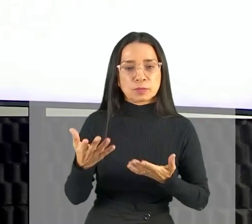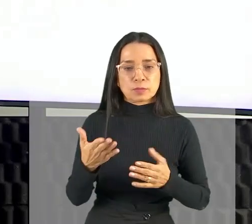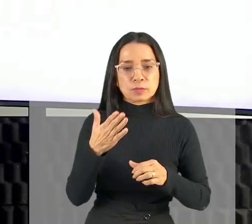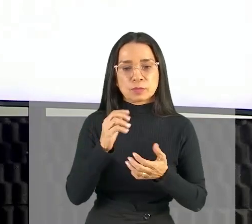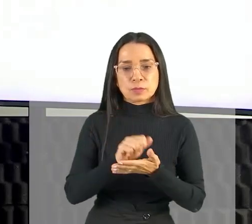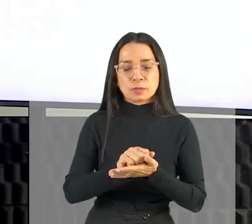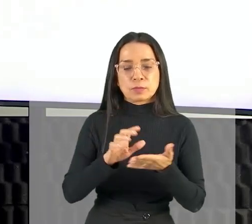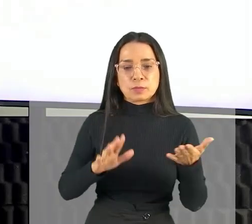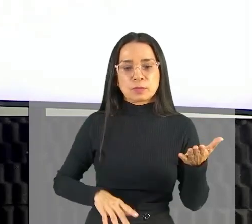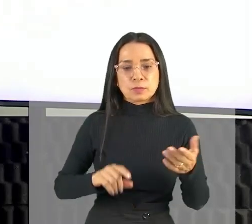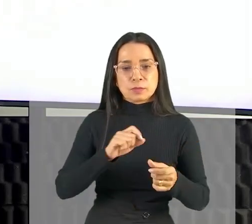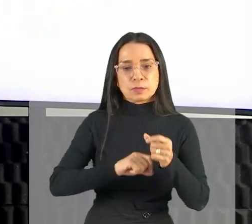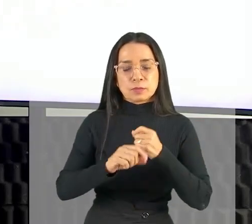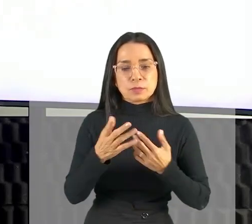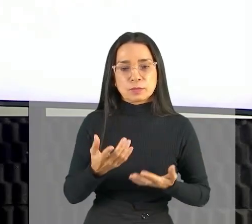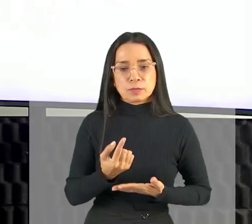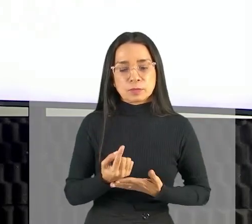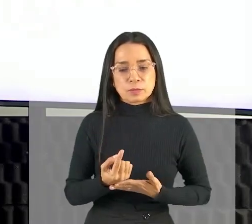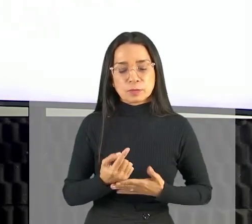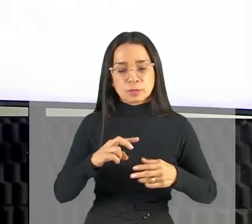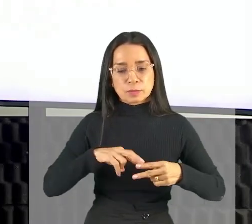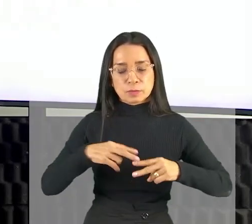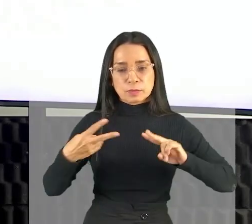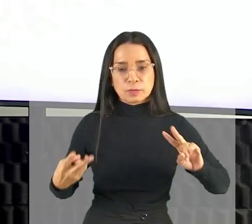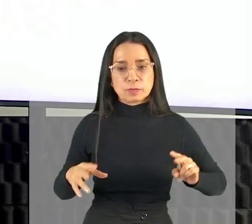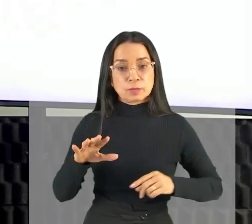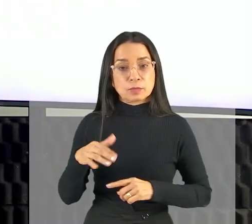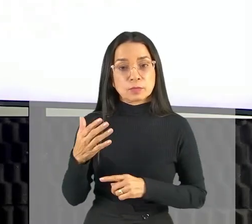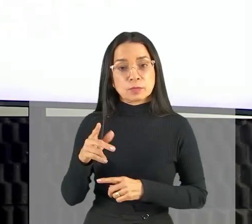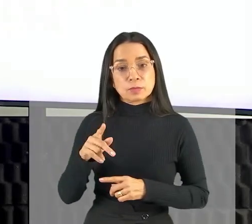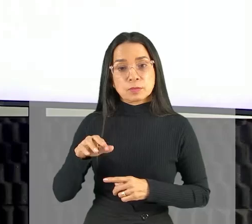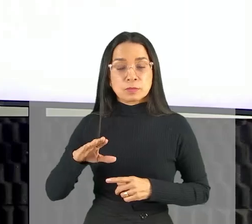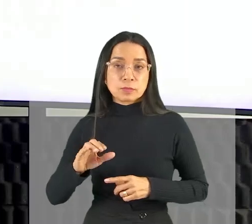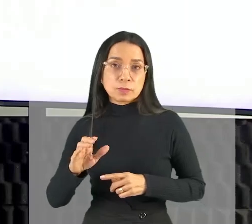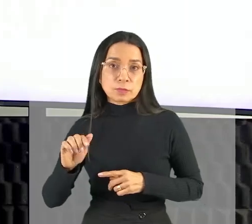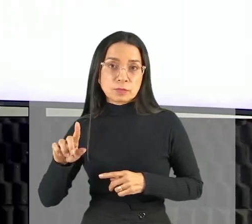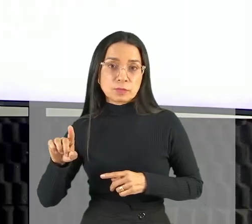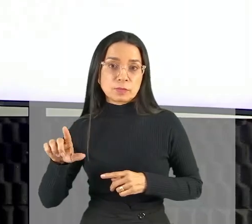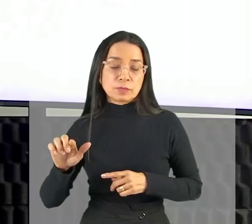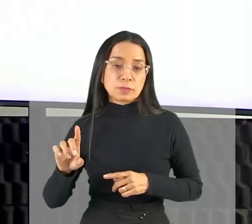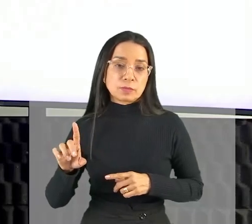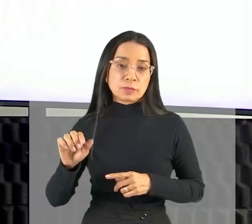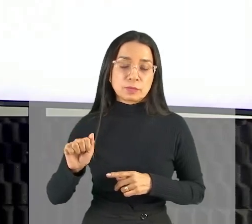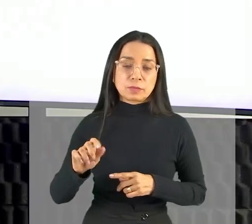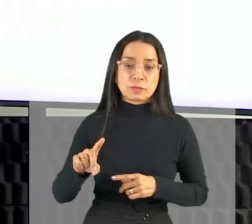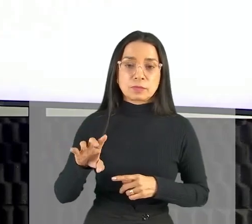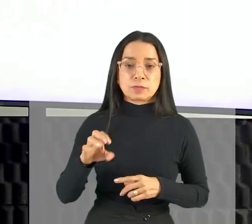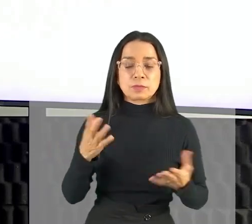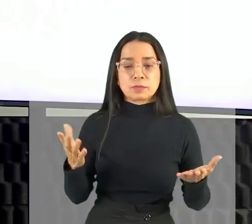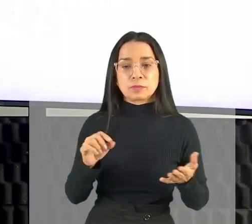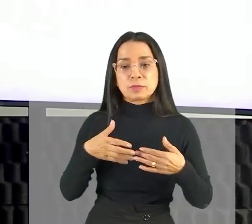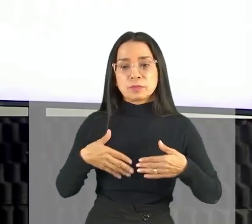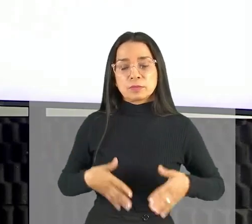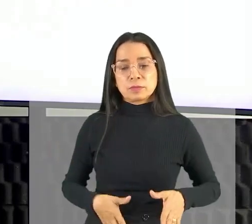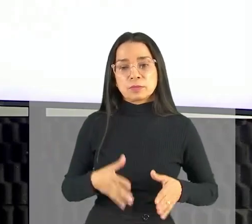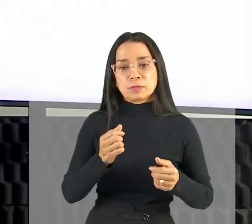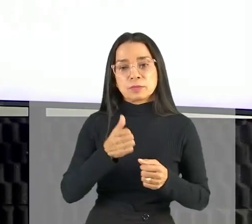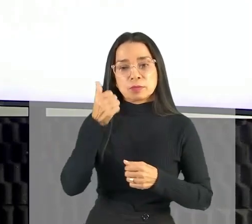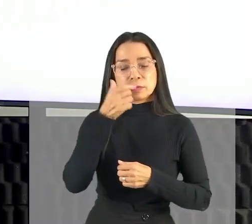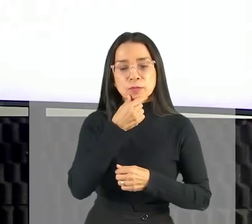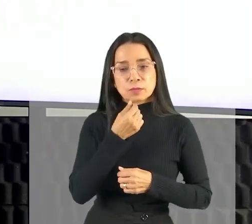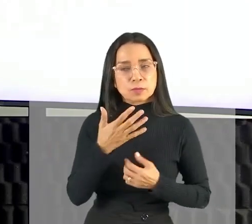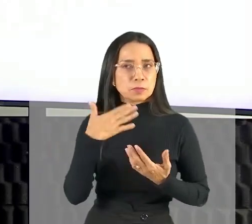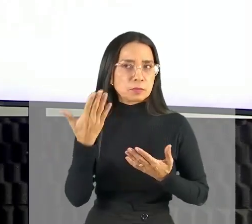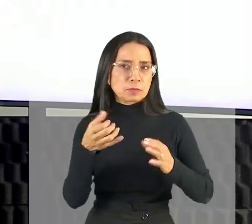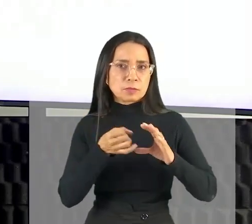exercícios de genética disser qual a probabilidade de nascer um macho com tal característica qual a probabilidade de nascer uma fêmea